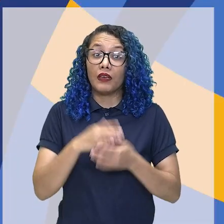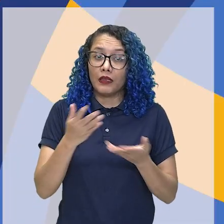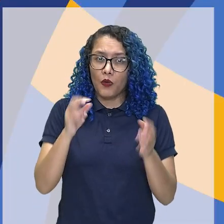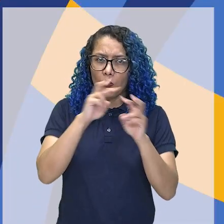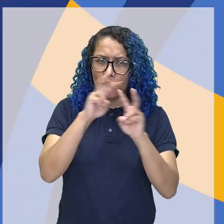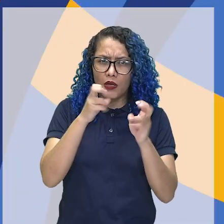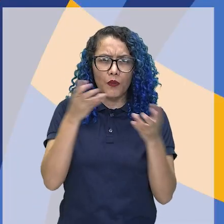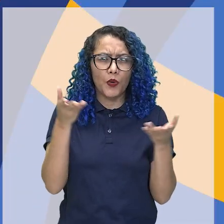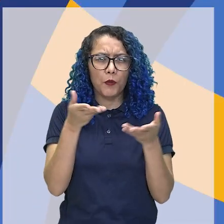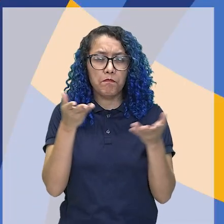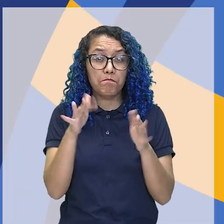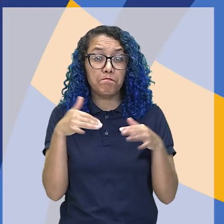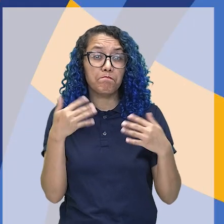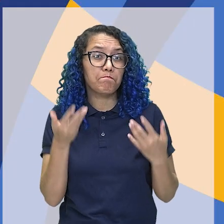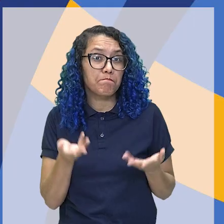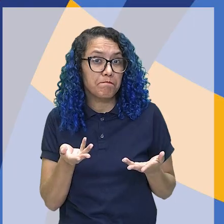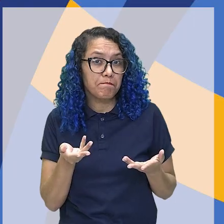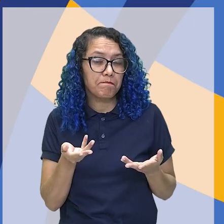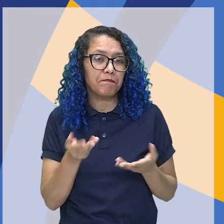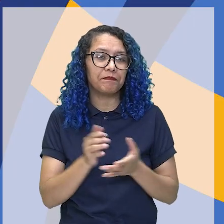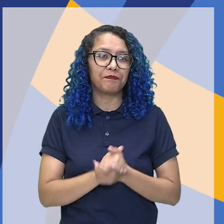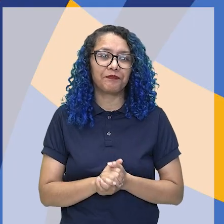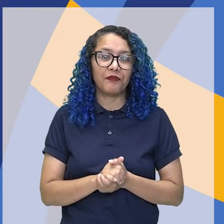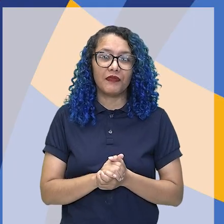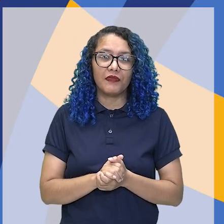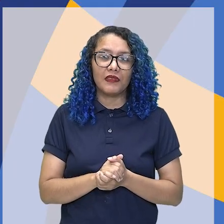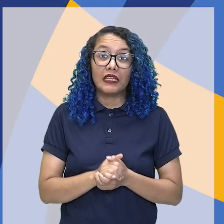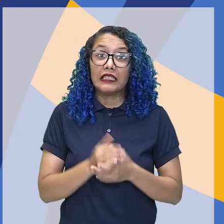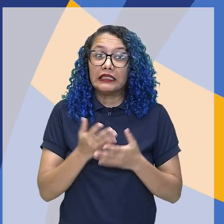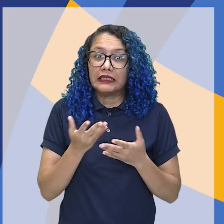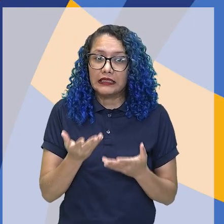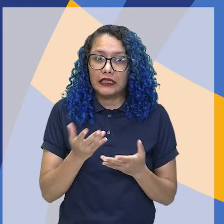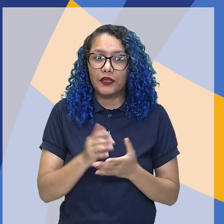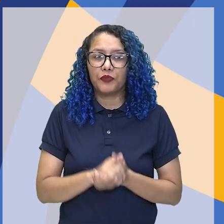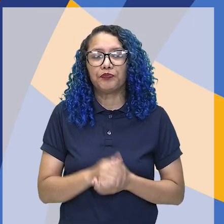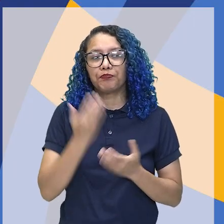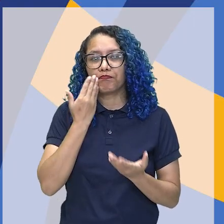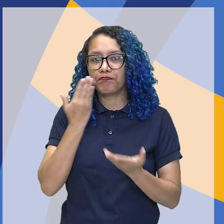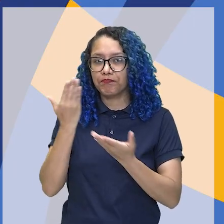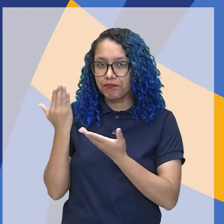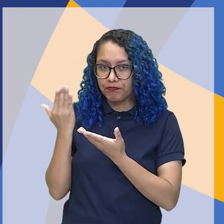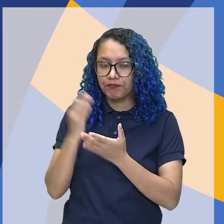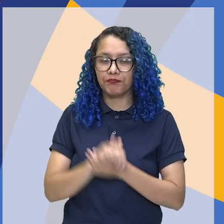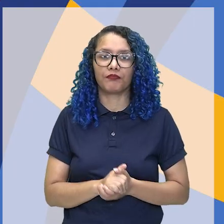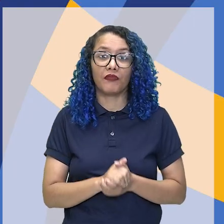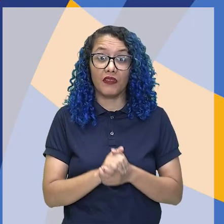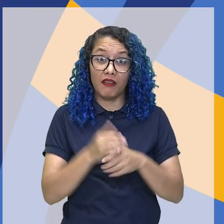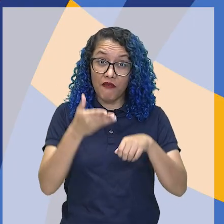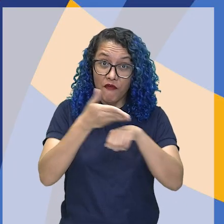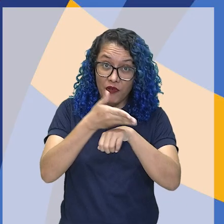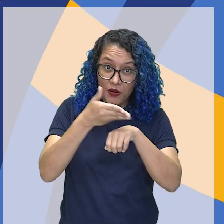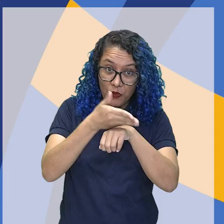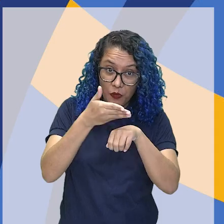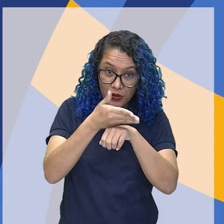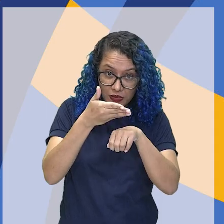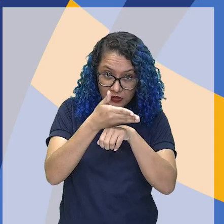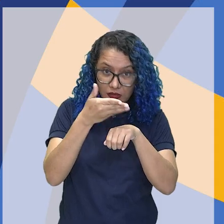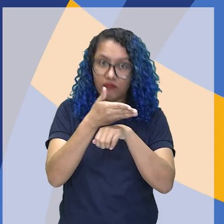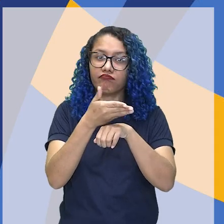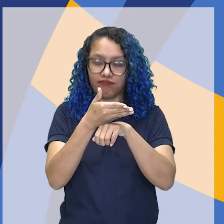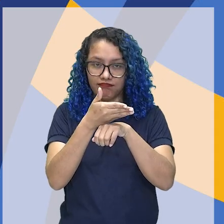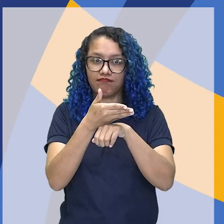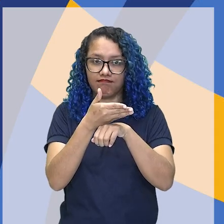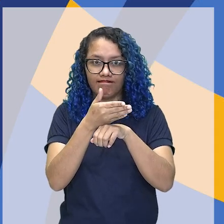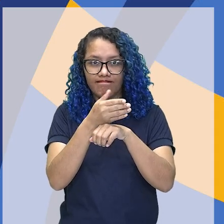E o tema de hoje, né, não muito aguardado, é o diário digital, né, o diário digital e o